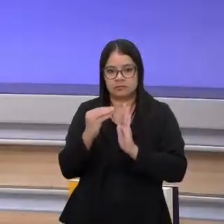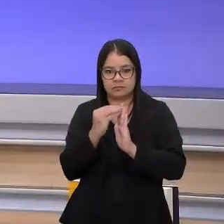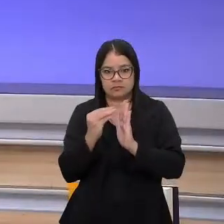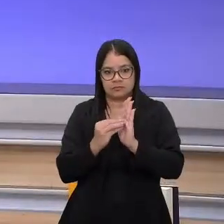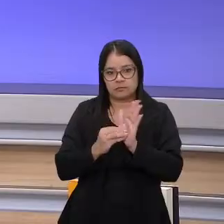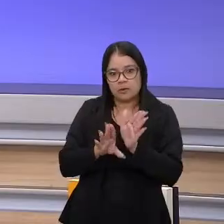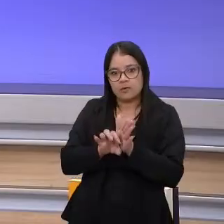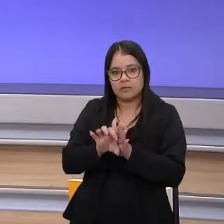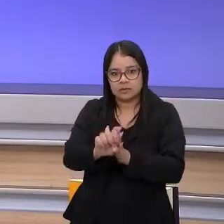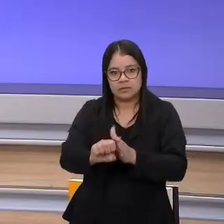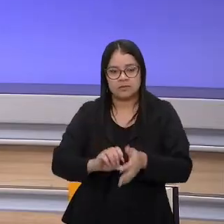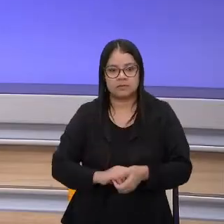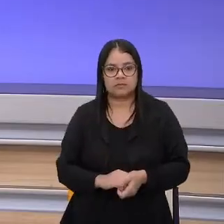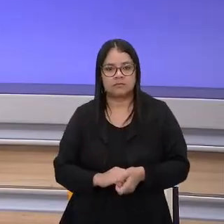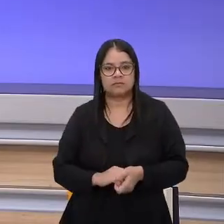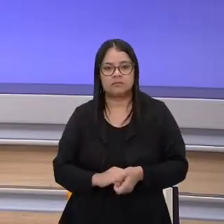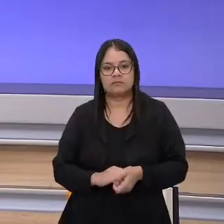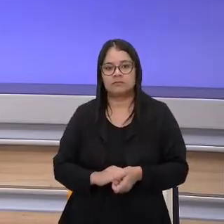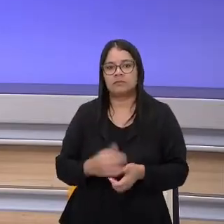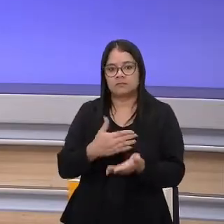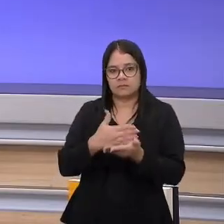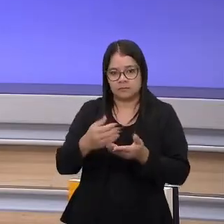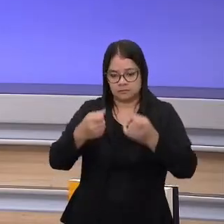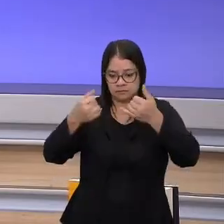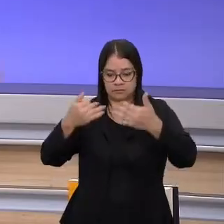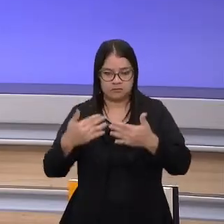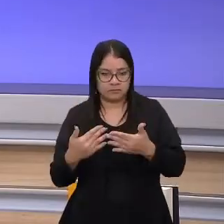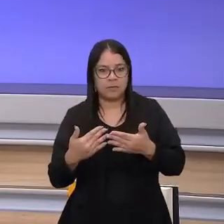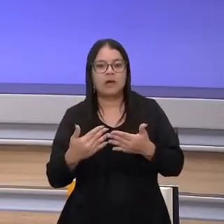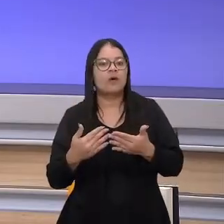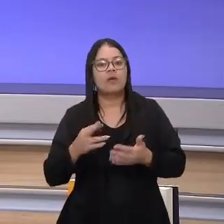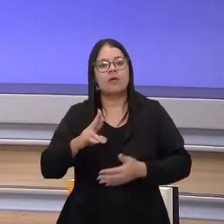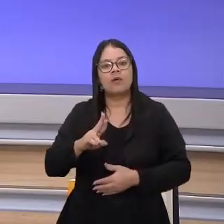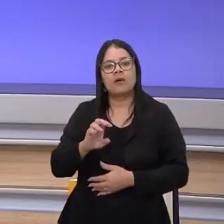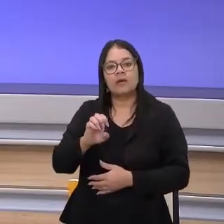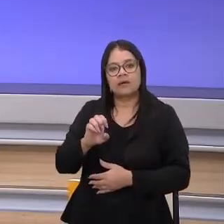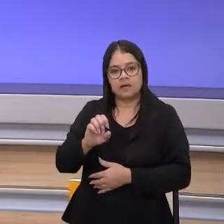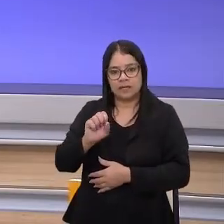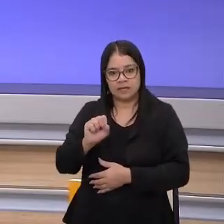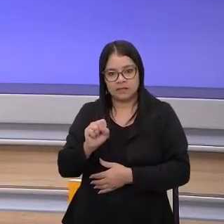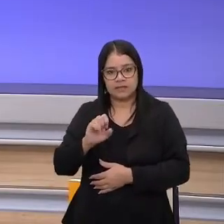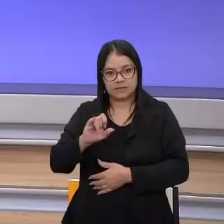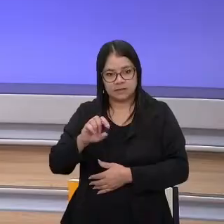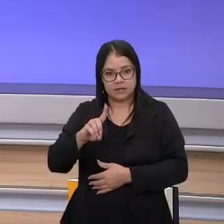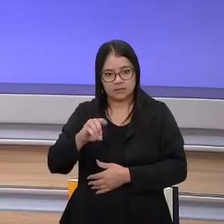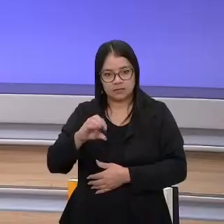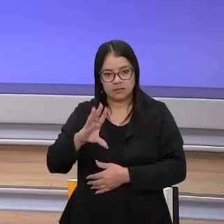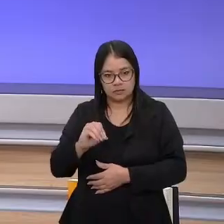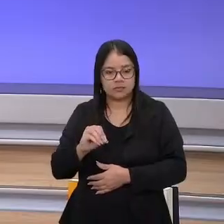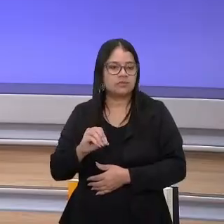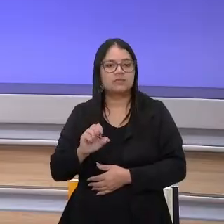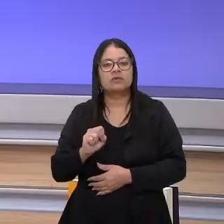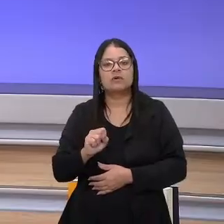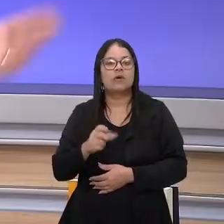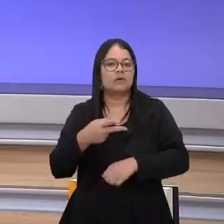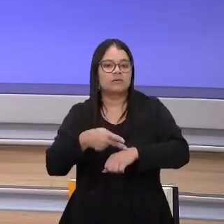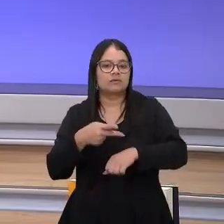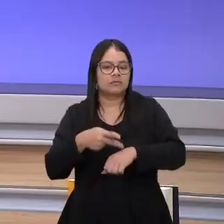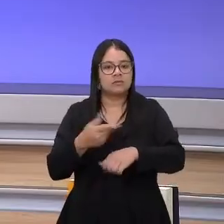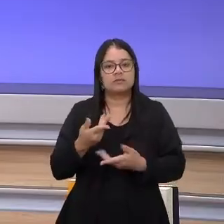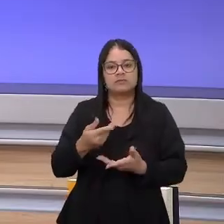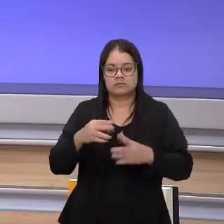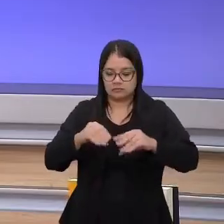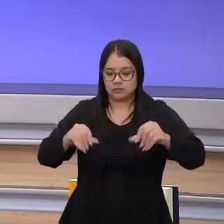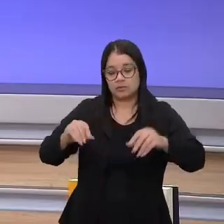Nós vamos começar falando referente aos resíduos sólidos e o conceito do lixo zero referente a esses resíduos. E logo